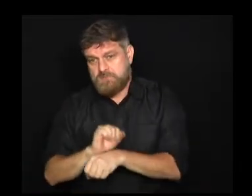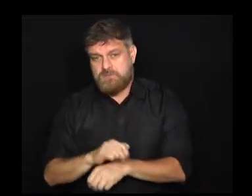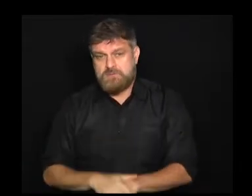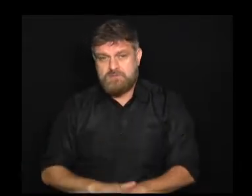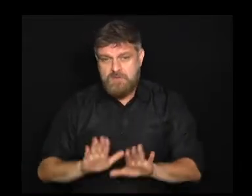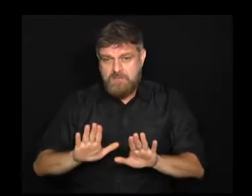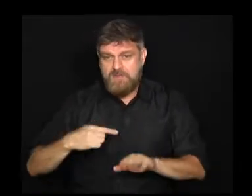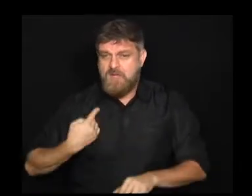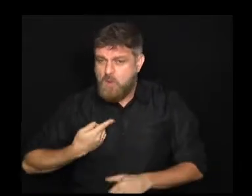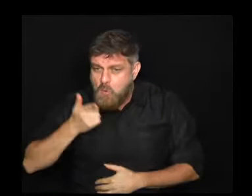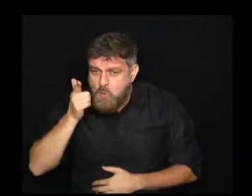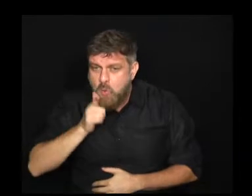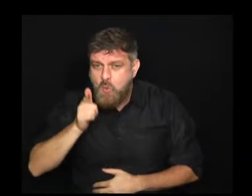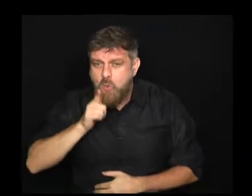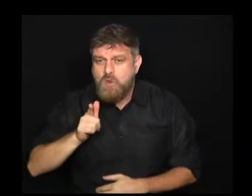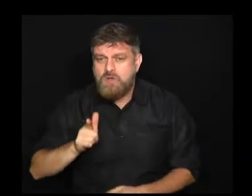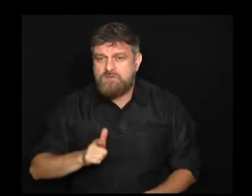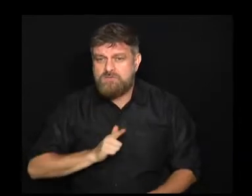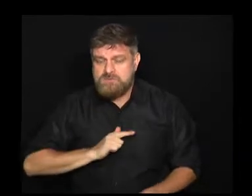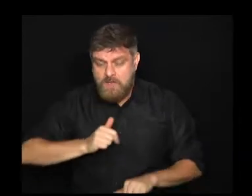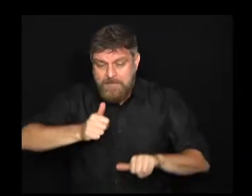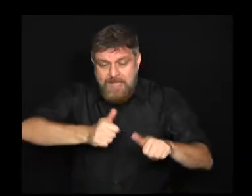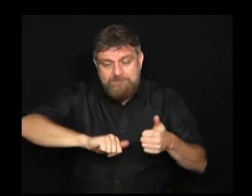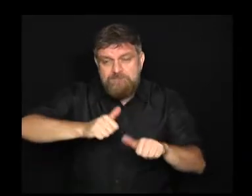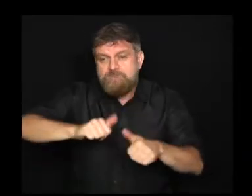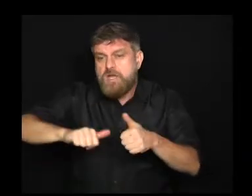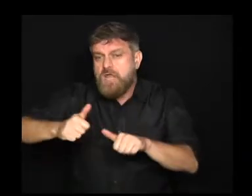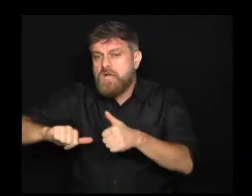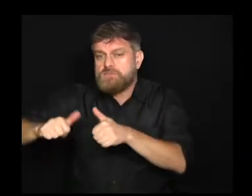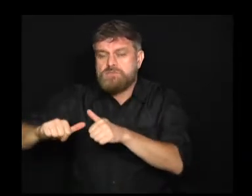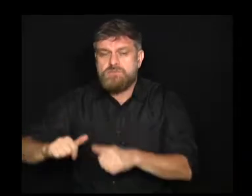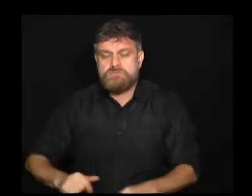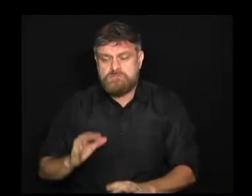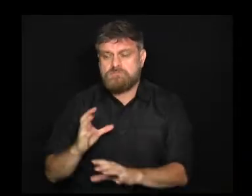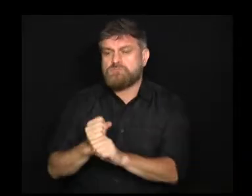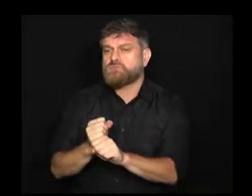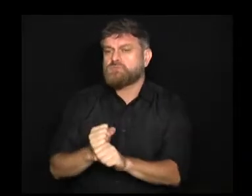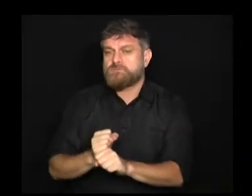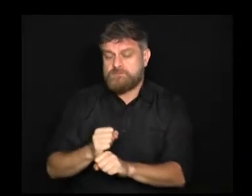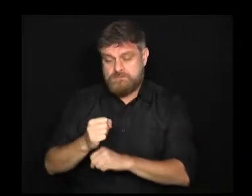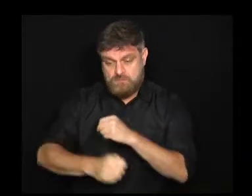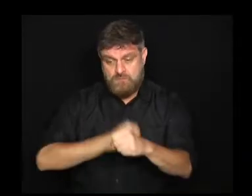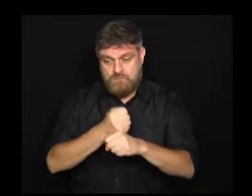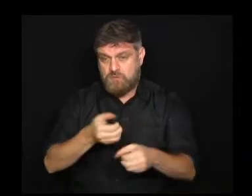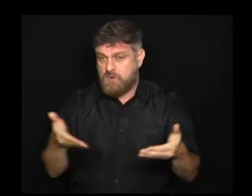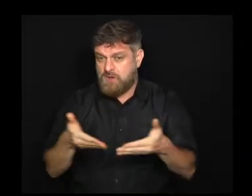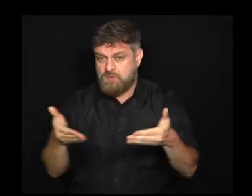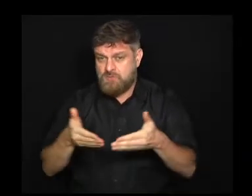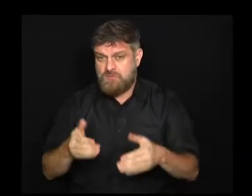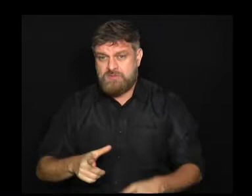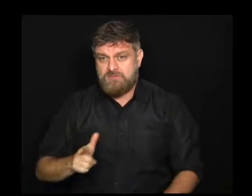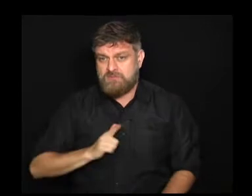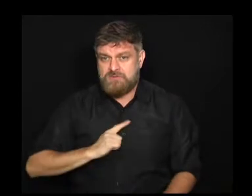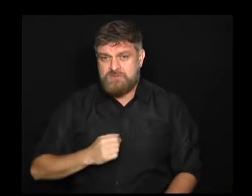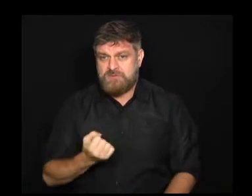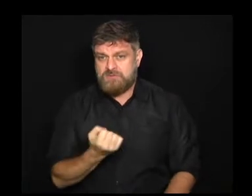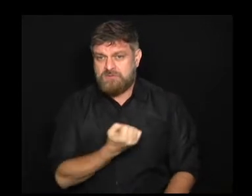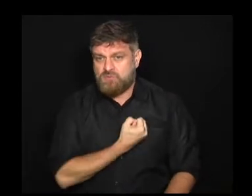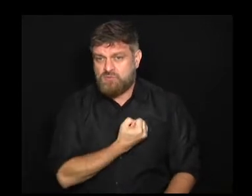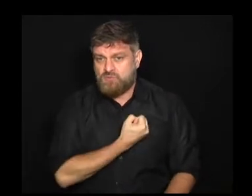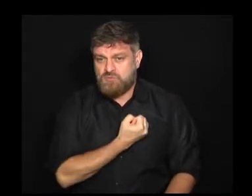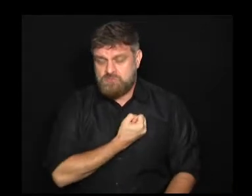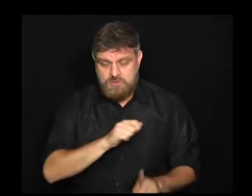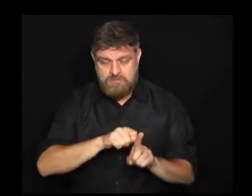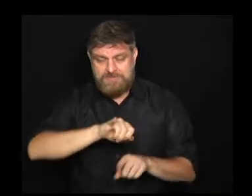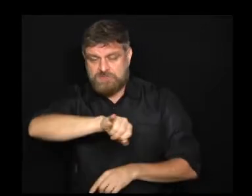a gente consegue fazer uma avaliação de que esse ano não vai ser um grande número em